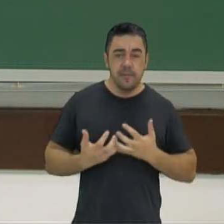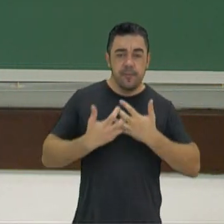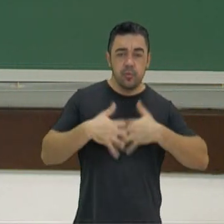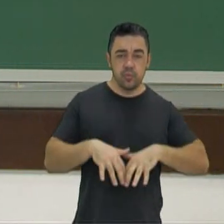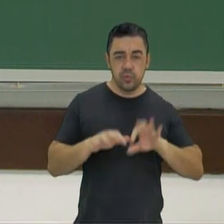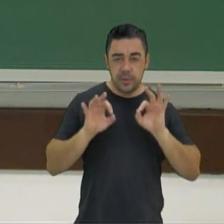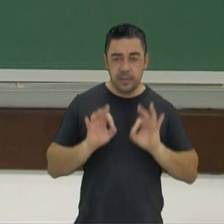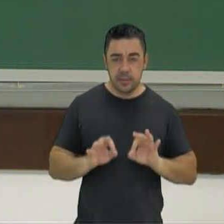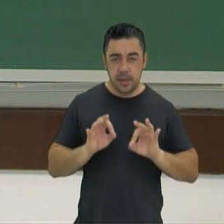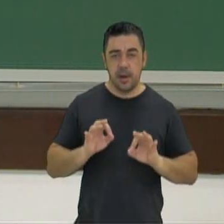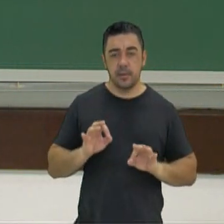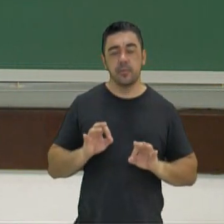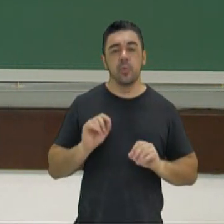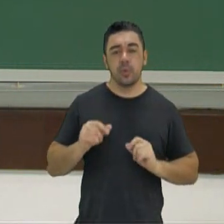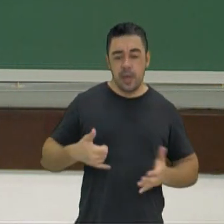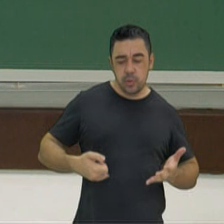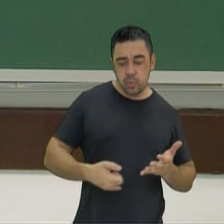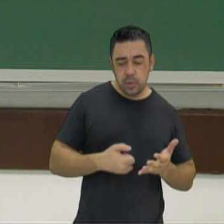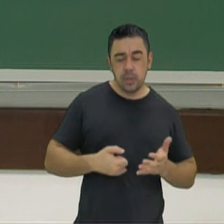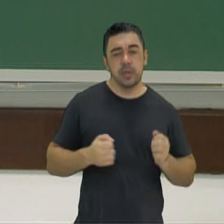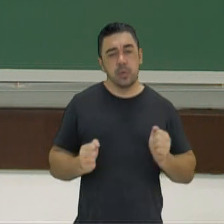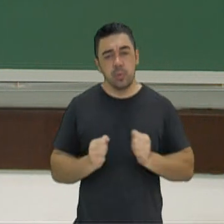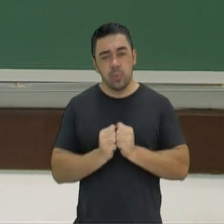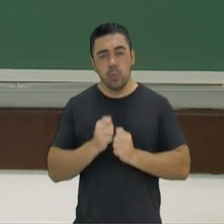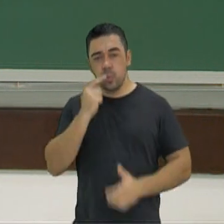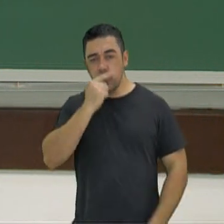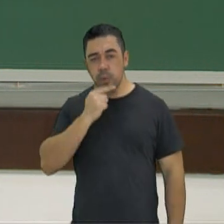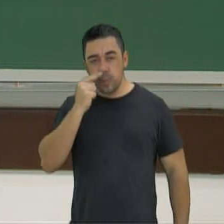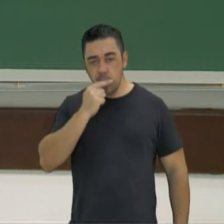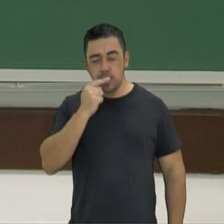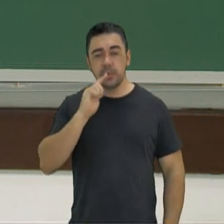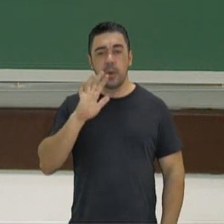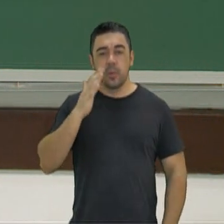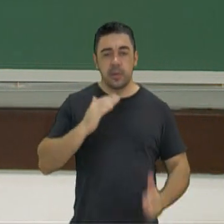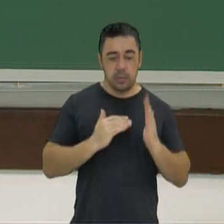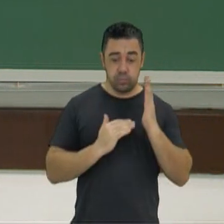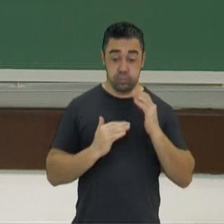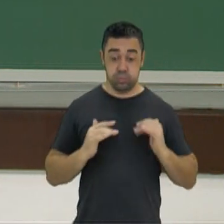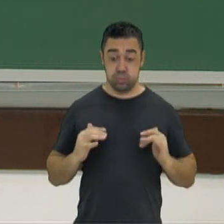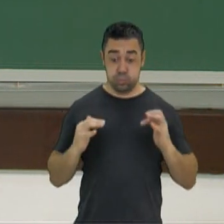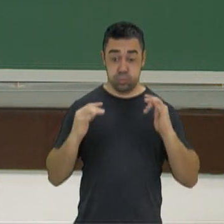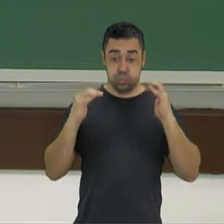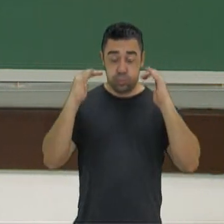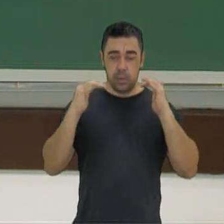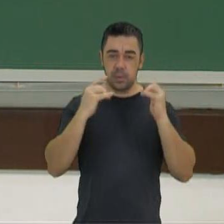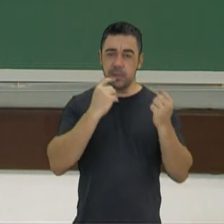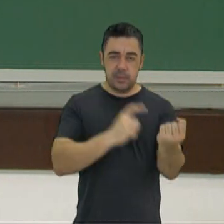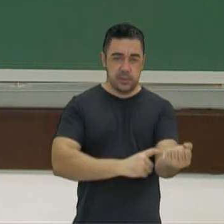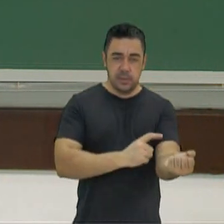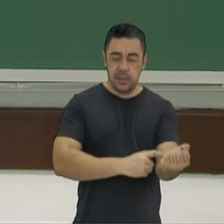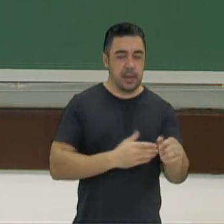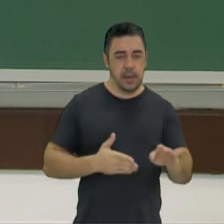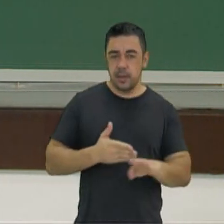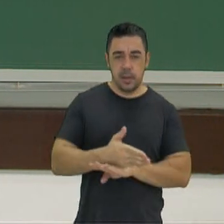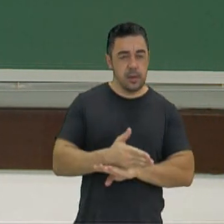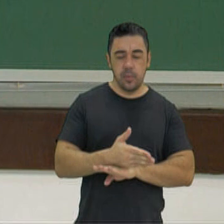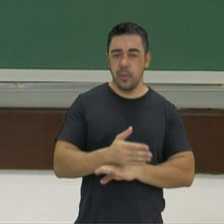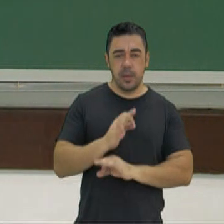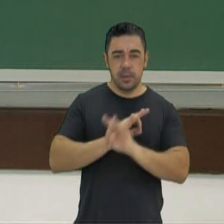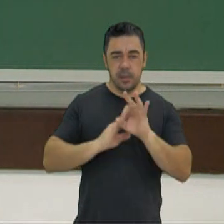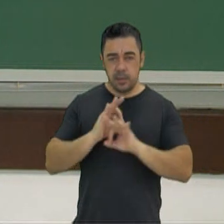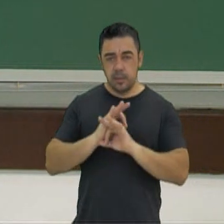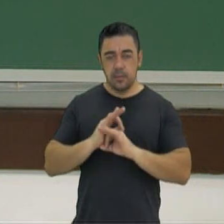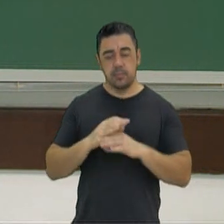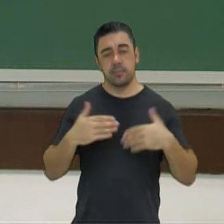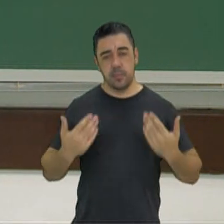forma satisfatória. Como consequência, a glicose no sangue fica alta e ela não entra nas células. Então, esses são os